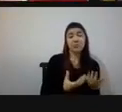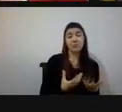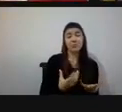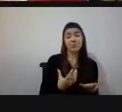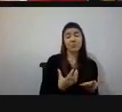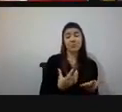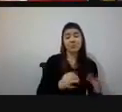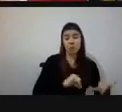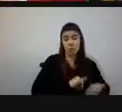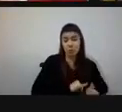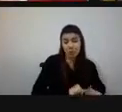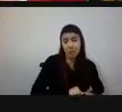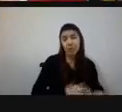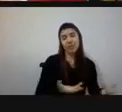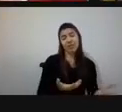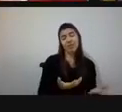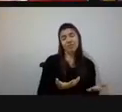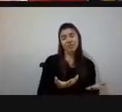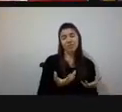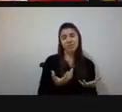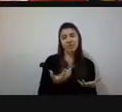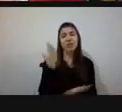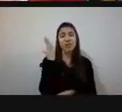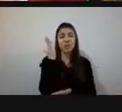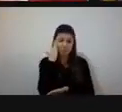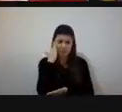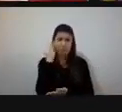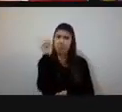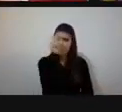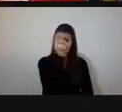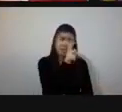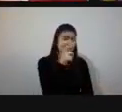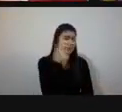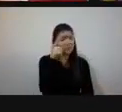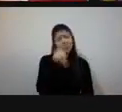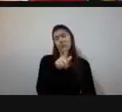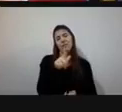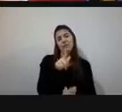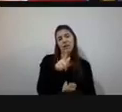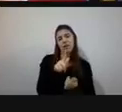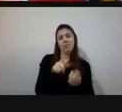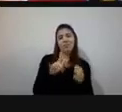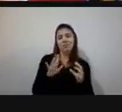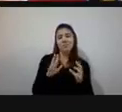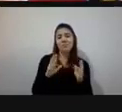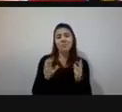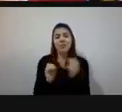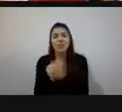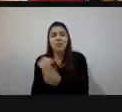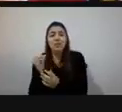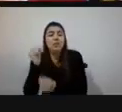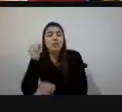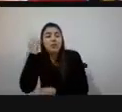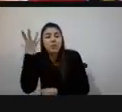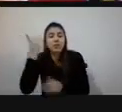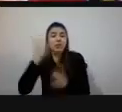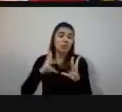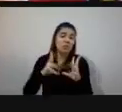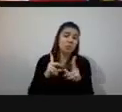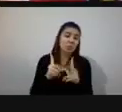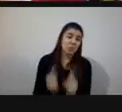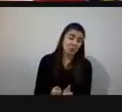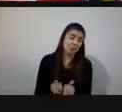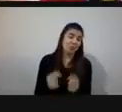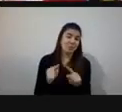mundo, mas isso tem me preocupado. E só mais um ponto que eu queria falar, a